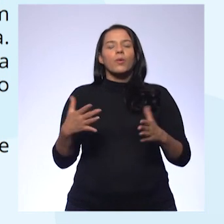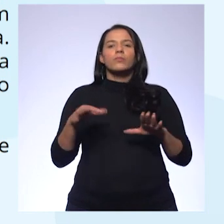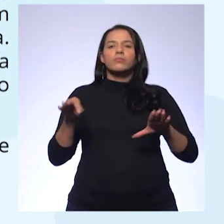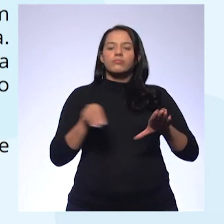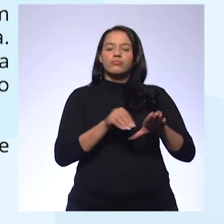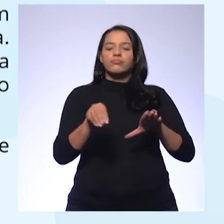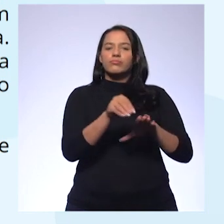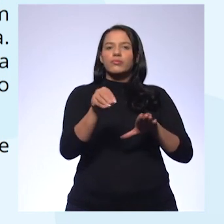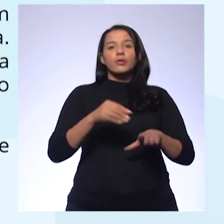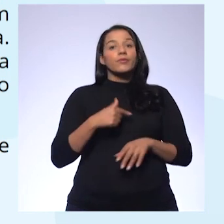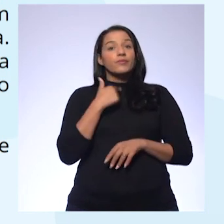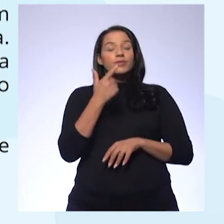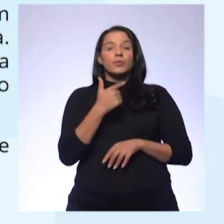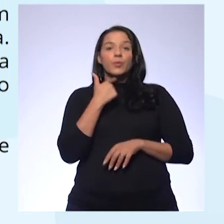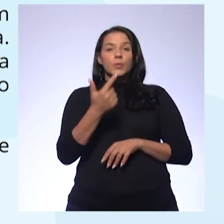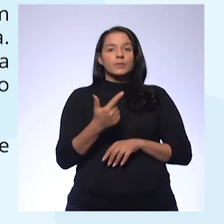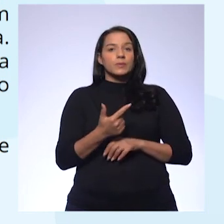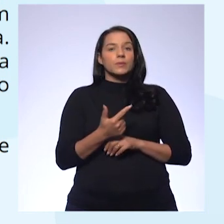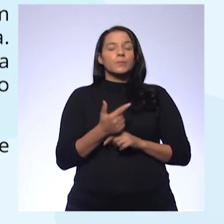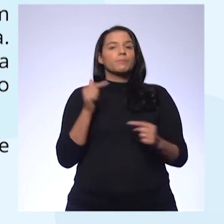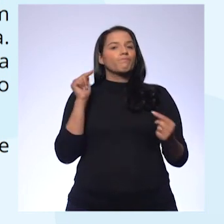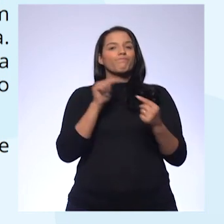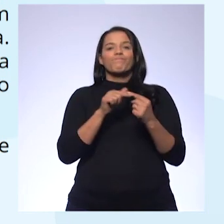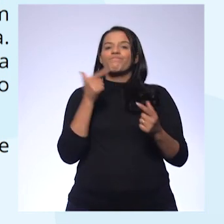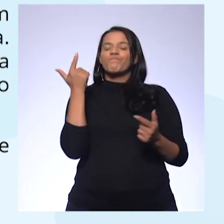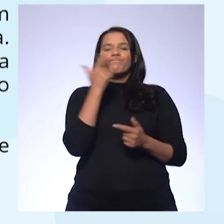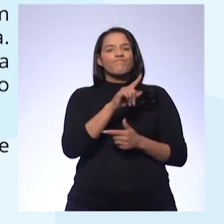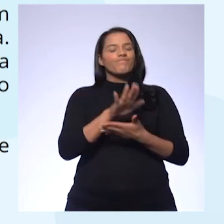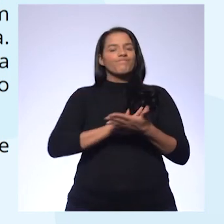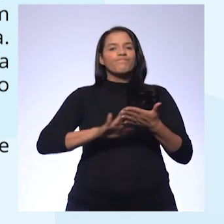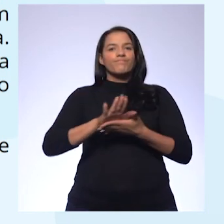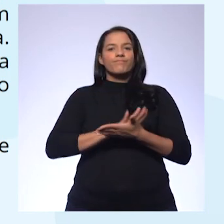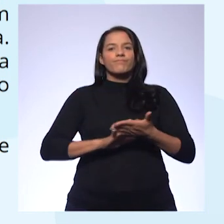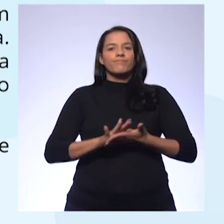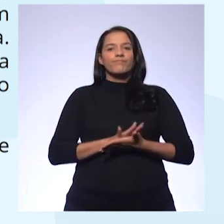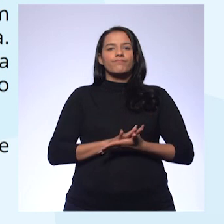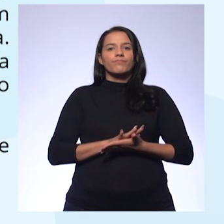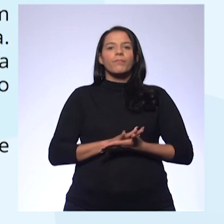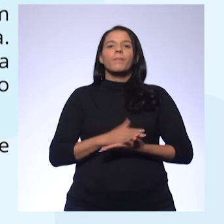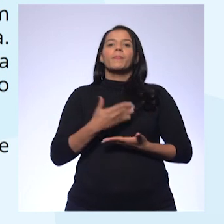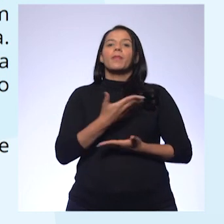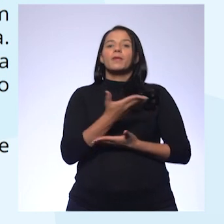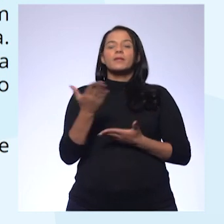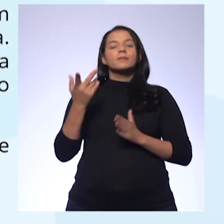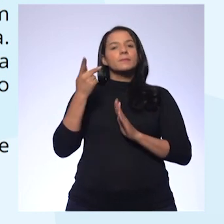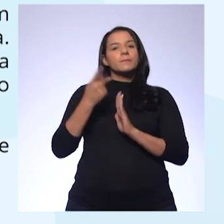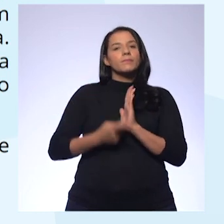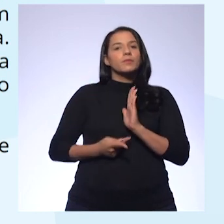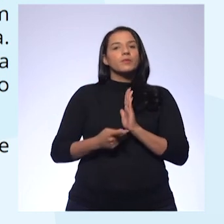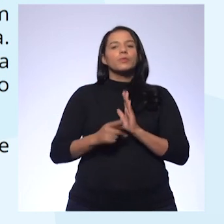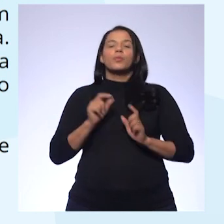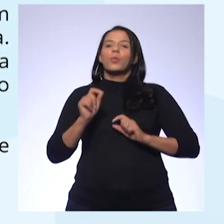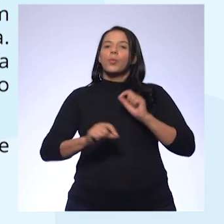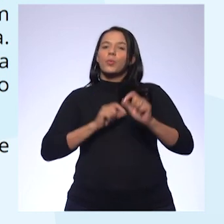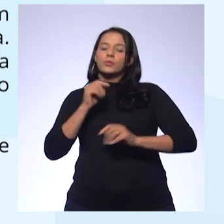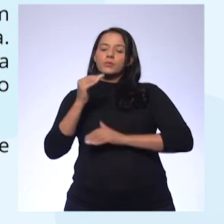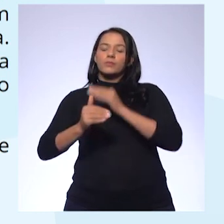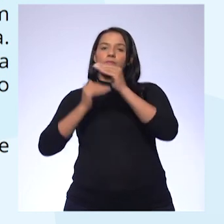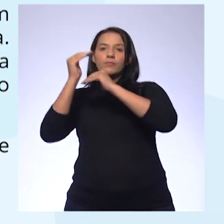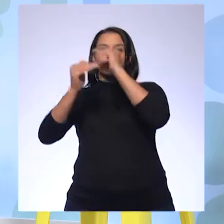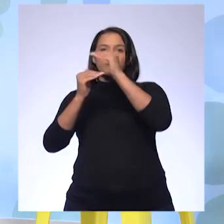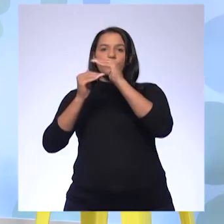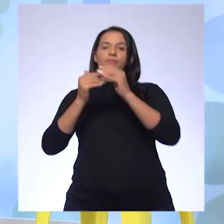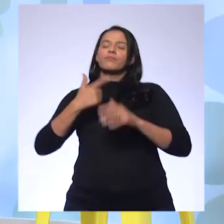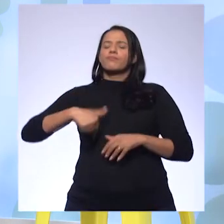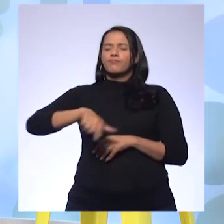não conseguiu obter êxito. Não esqueçam de responder no caderno. Esse plano de ação ou de desenvolvimento, a gente